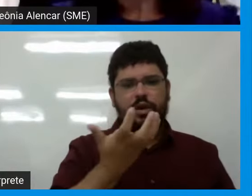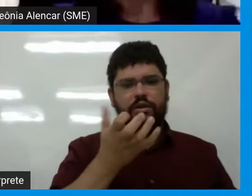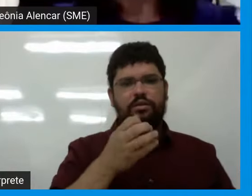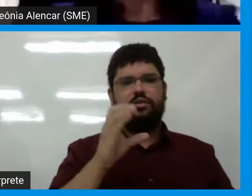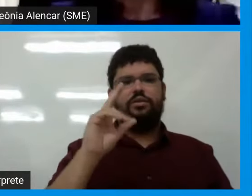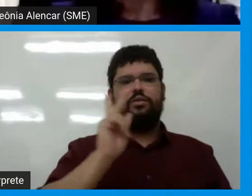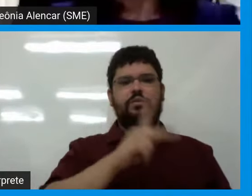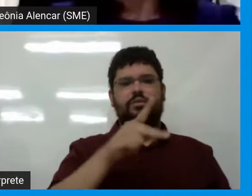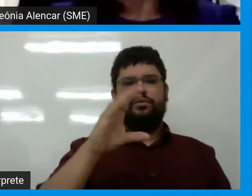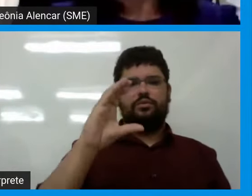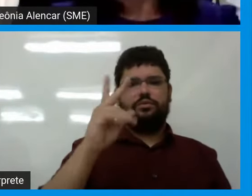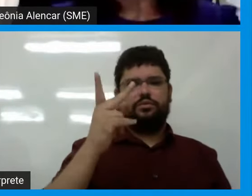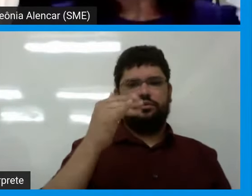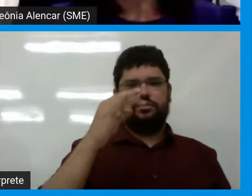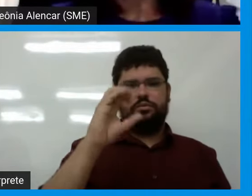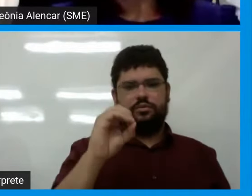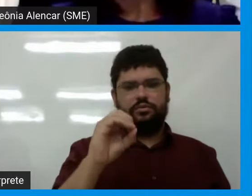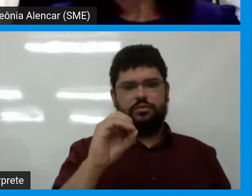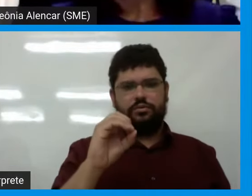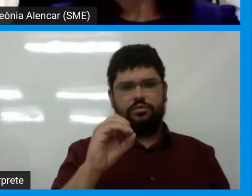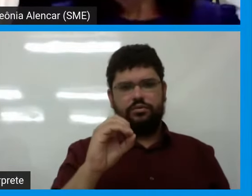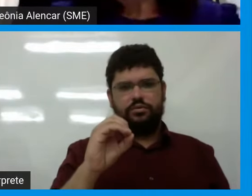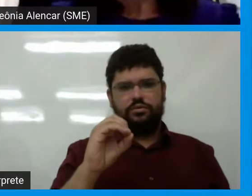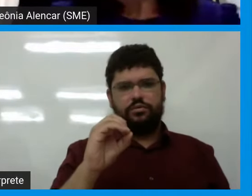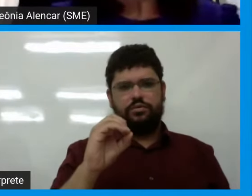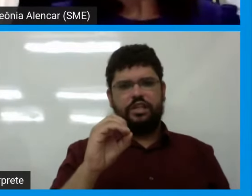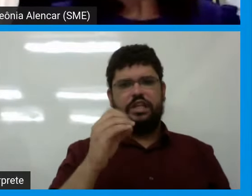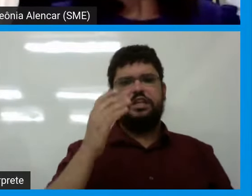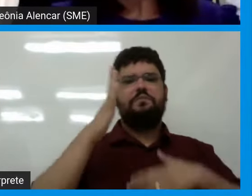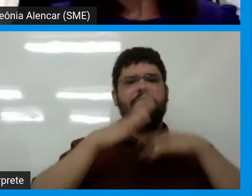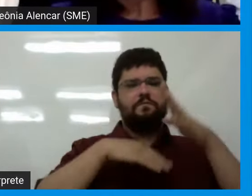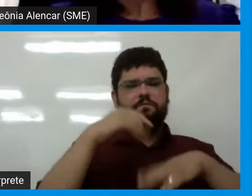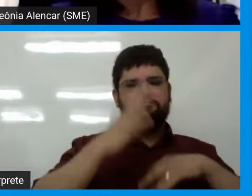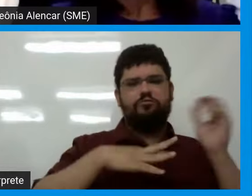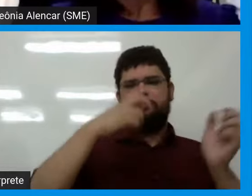que com toda a competência para falar